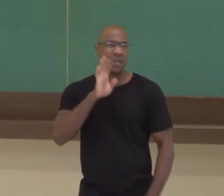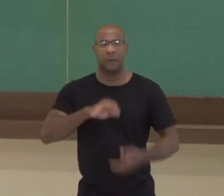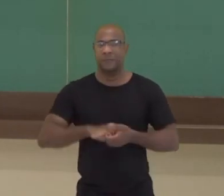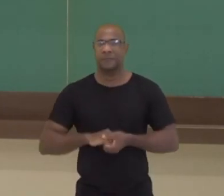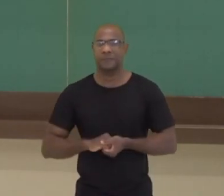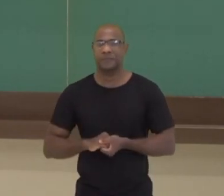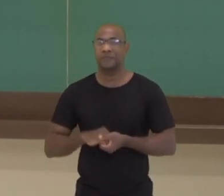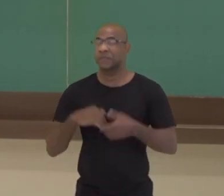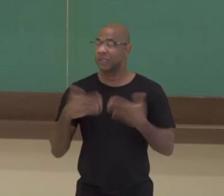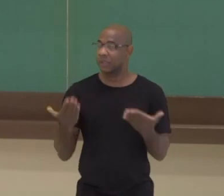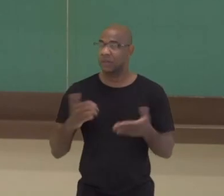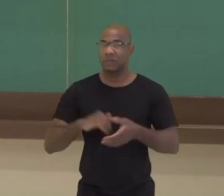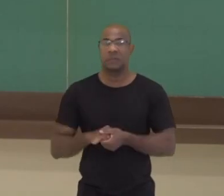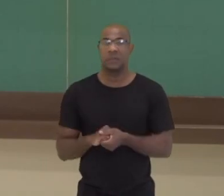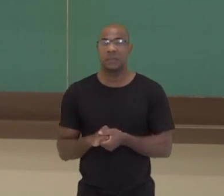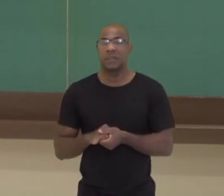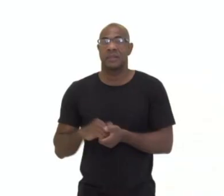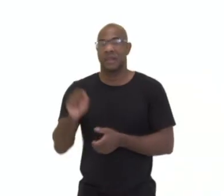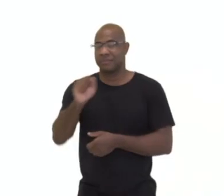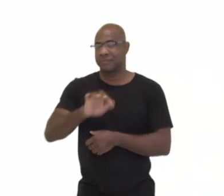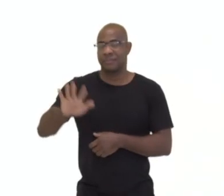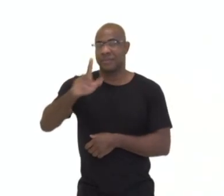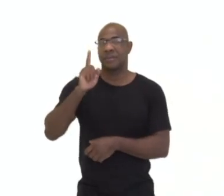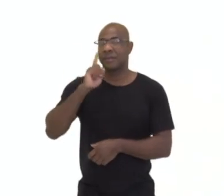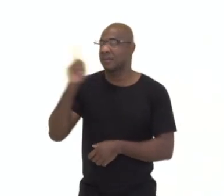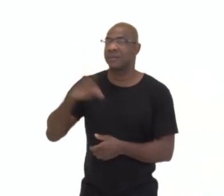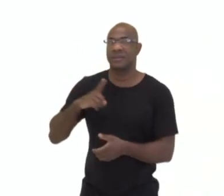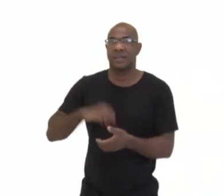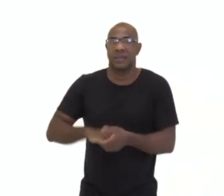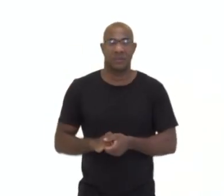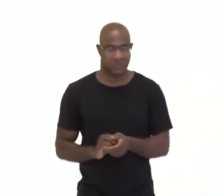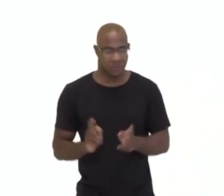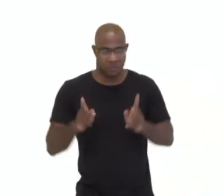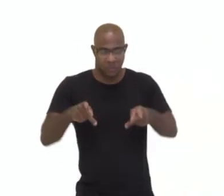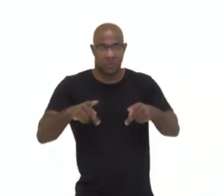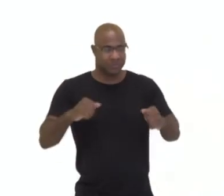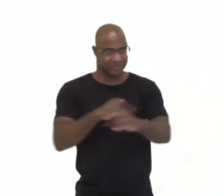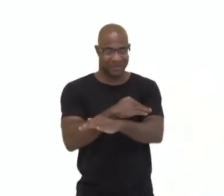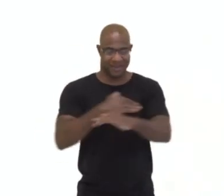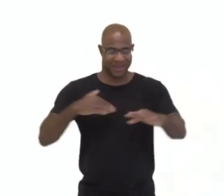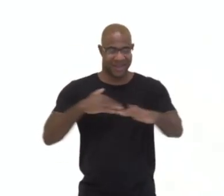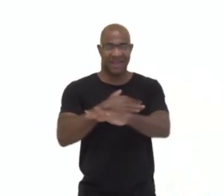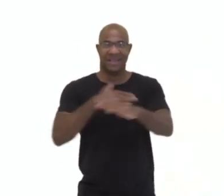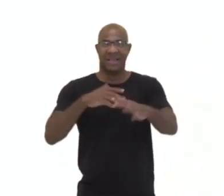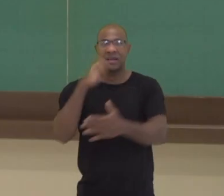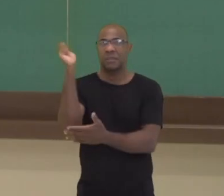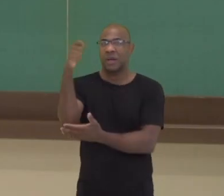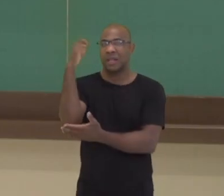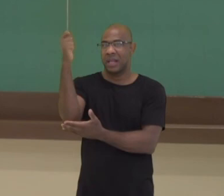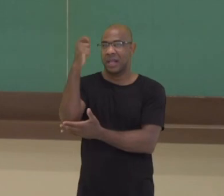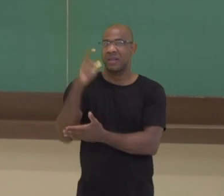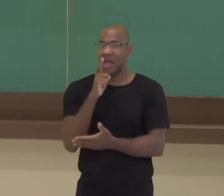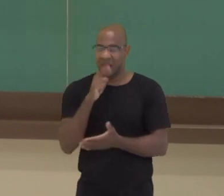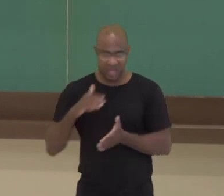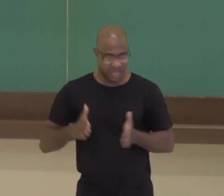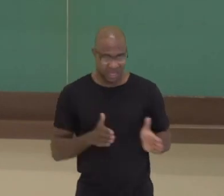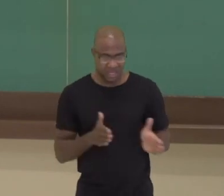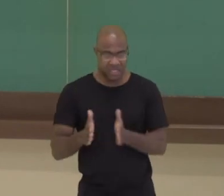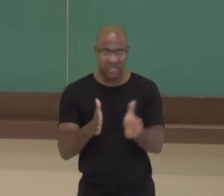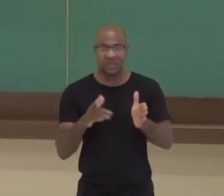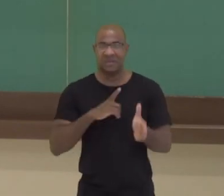livro? E aqui na iconografia, ó, o porto, né, da cidade de Porto Alegre, que é banhada pelo rio